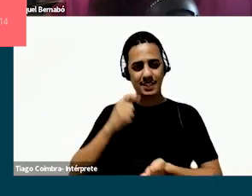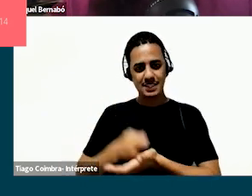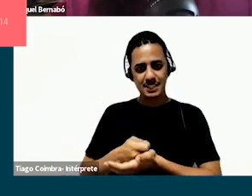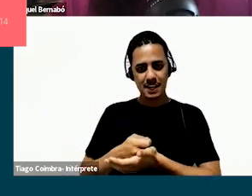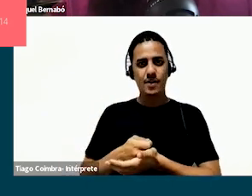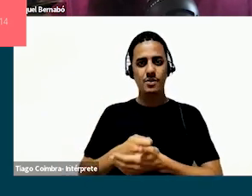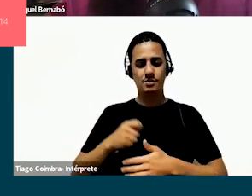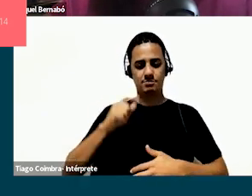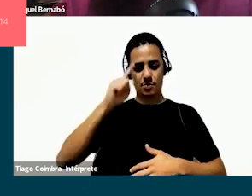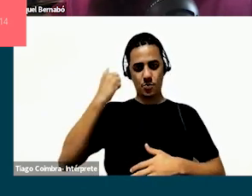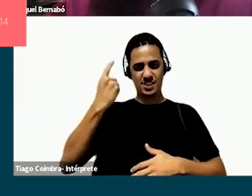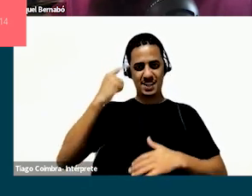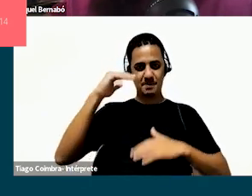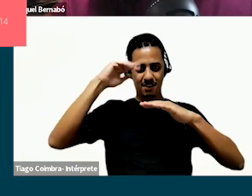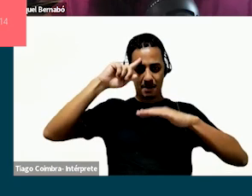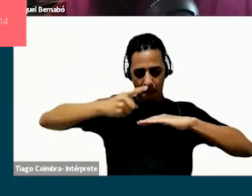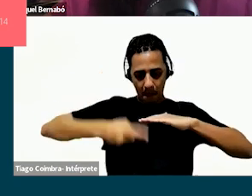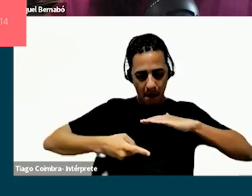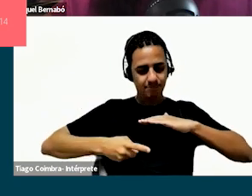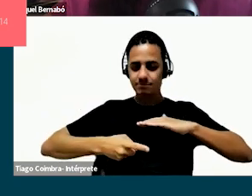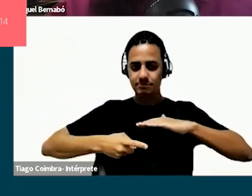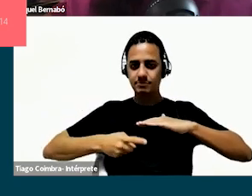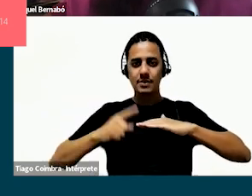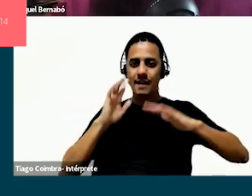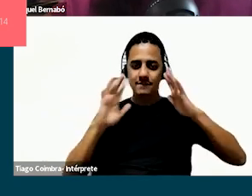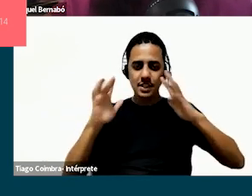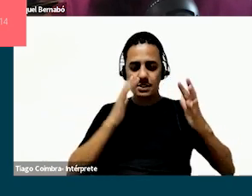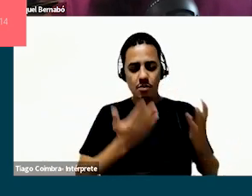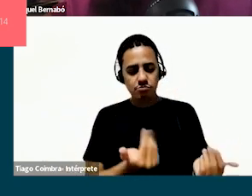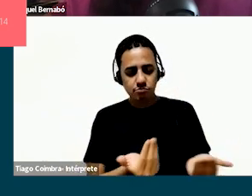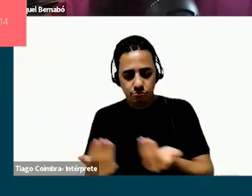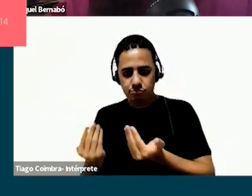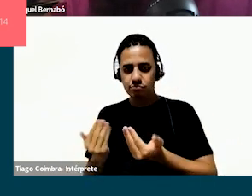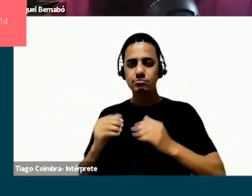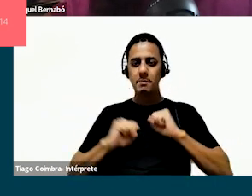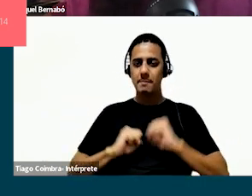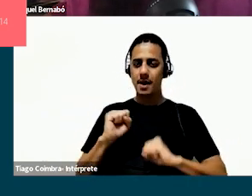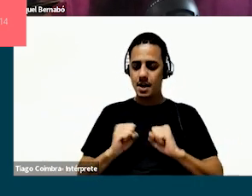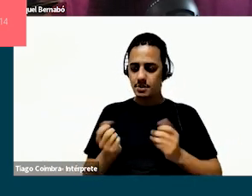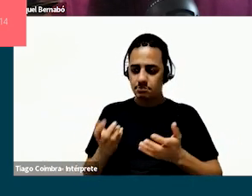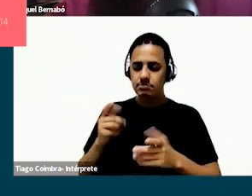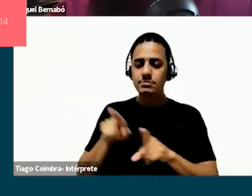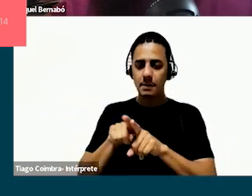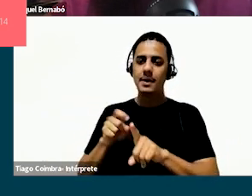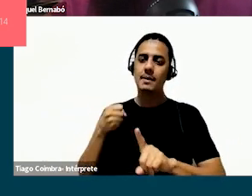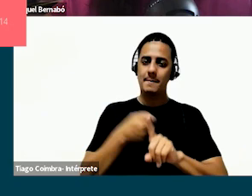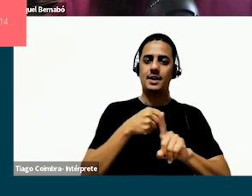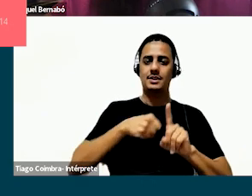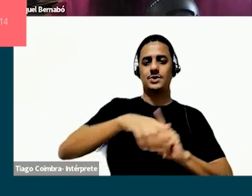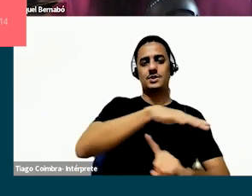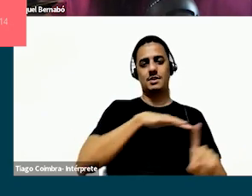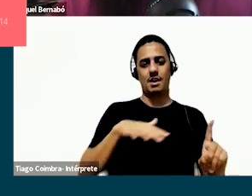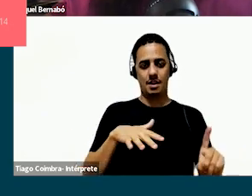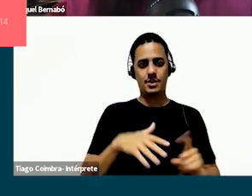estar transformando as decisões top-down que você recebe em oportunidades de escuta que vão gerar reflexões importantes para você, para a companhia e, por que